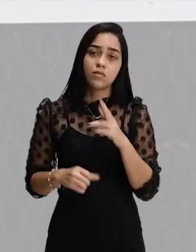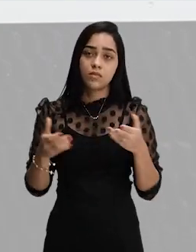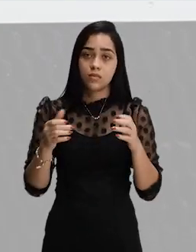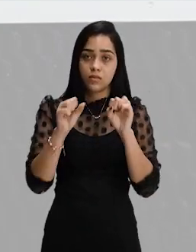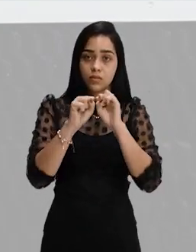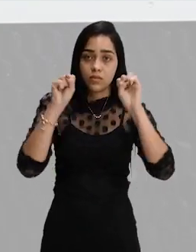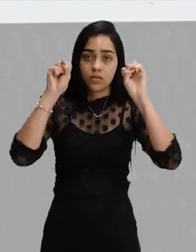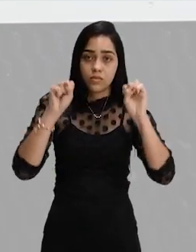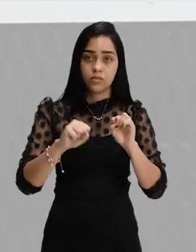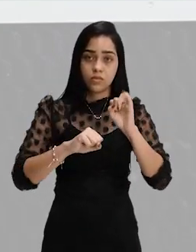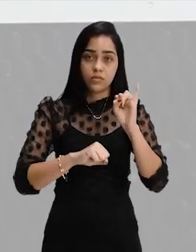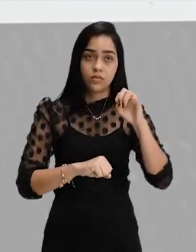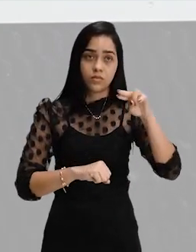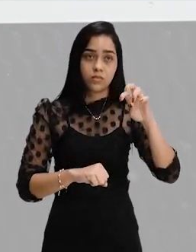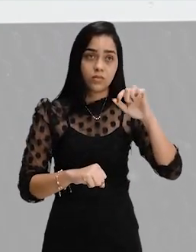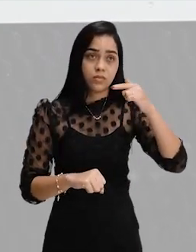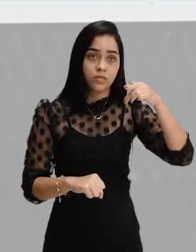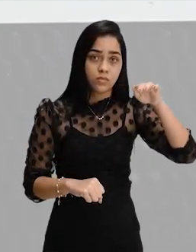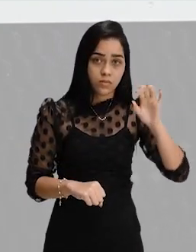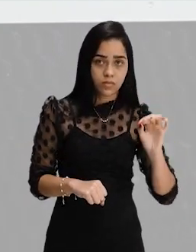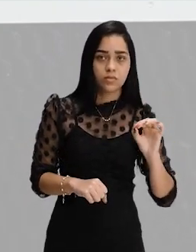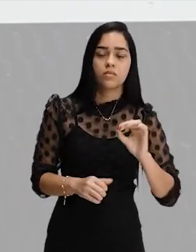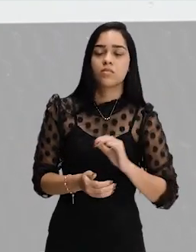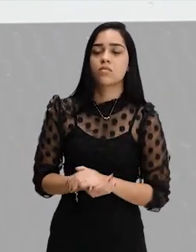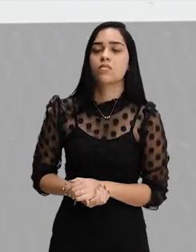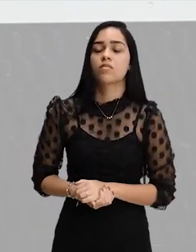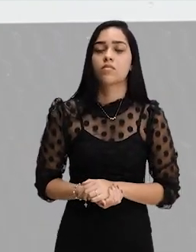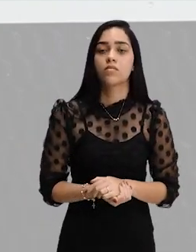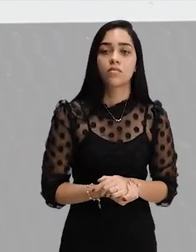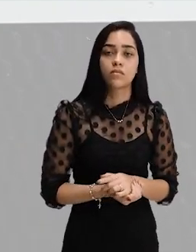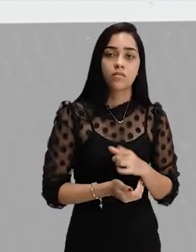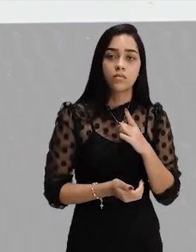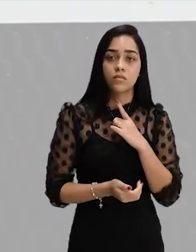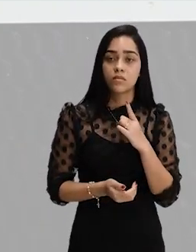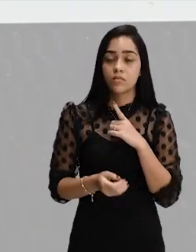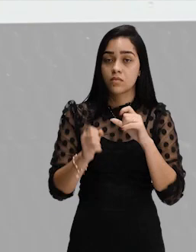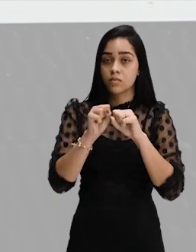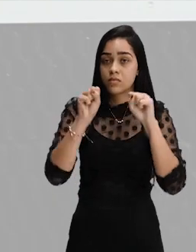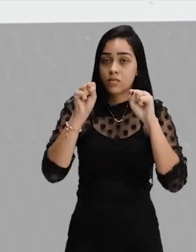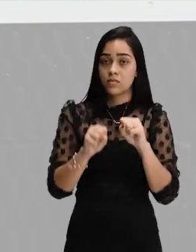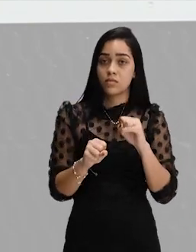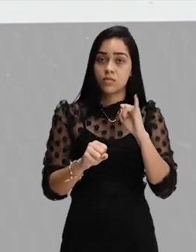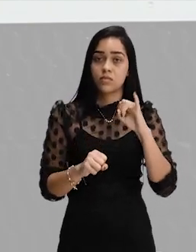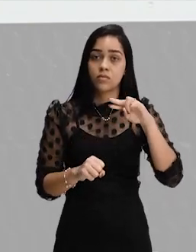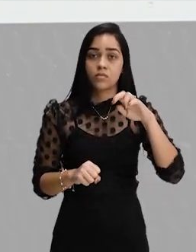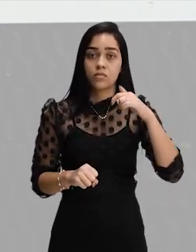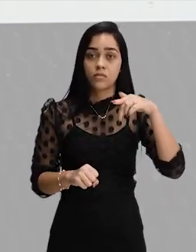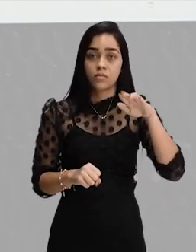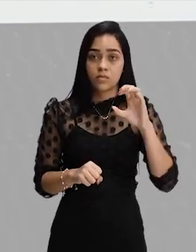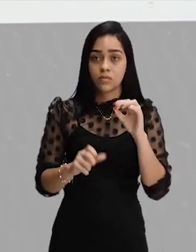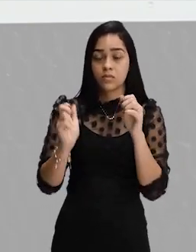um sistema de inequações. Tá? Eu tenho aqui um sistema de inequações, que é composto aqui por